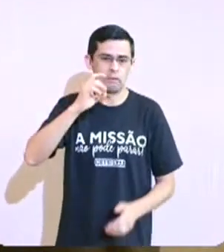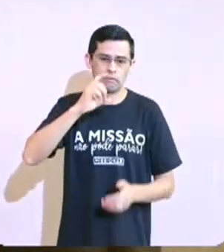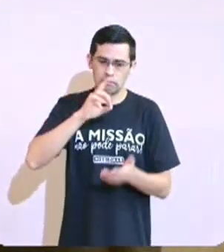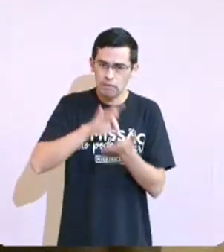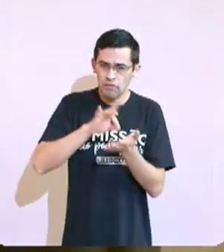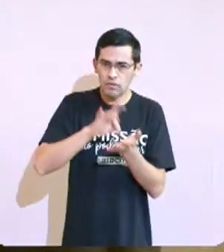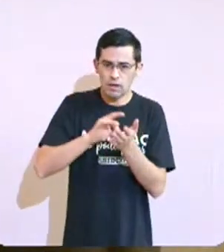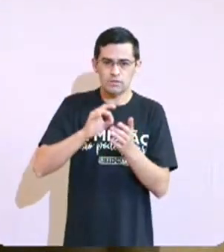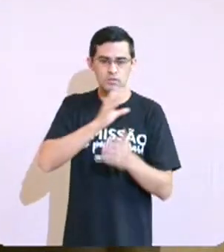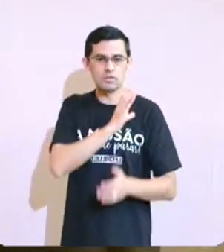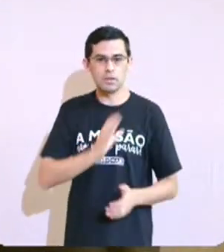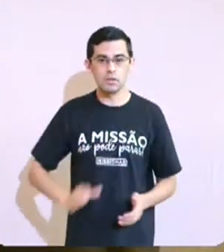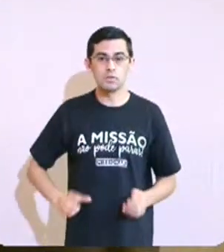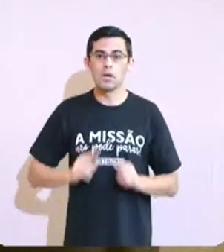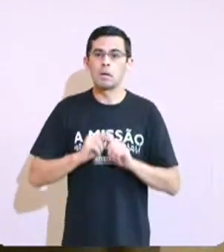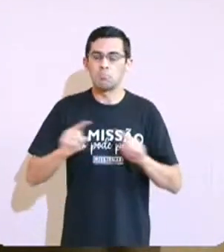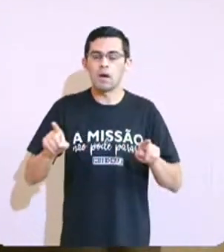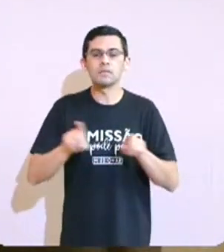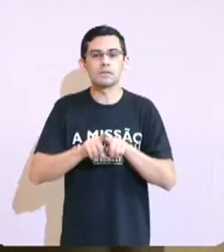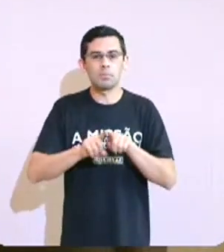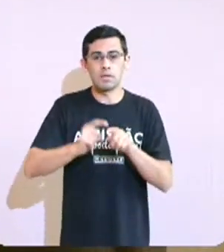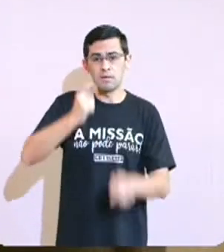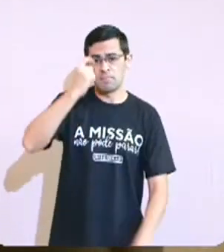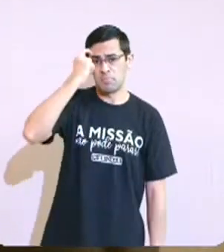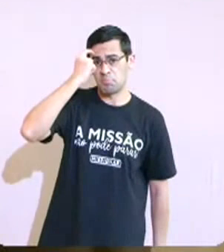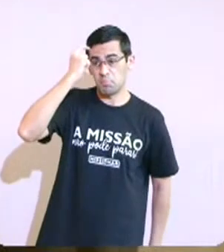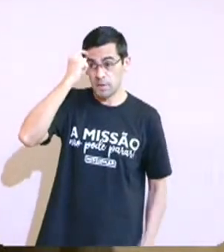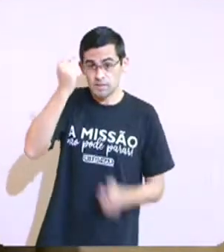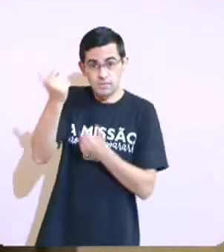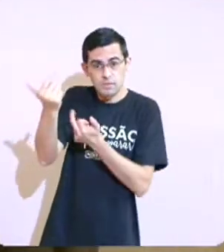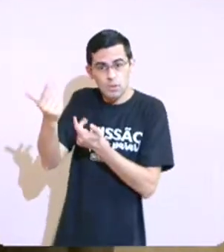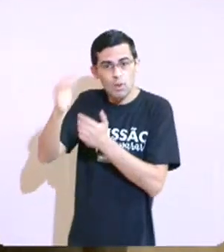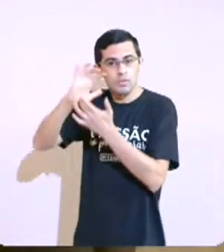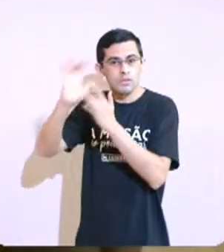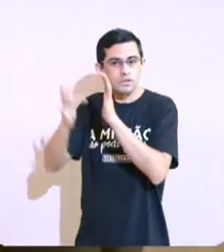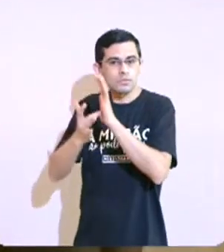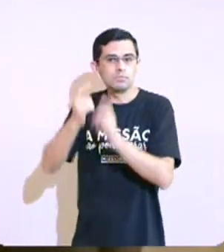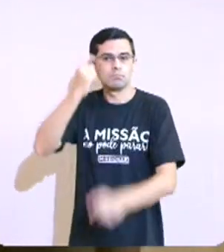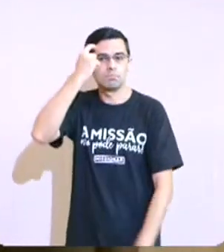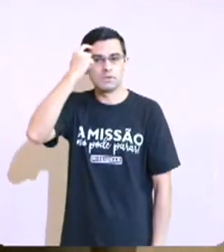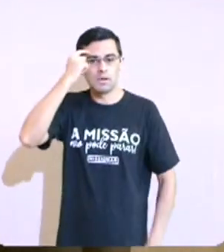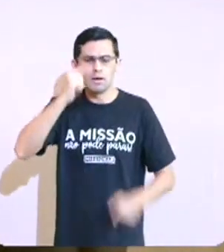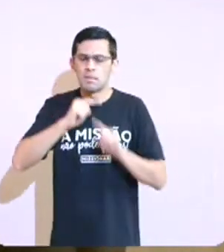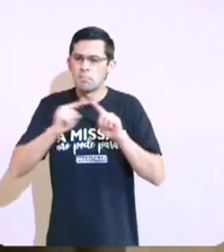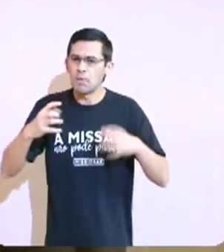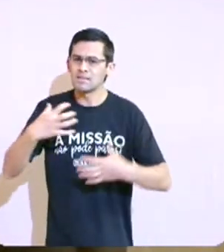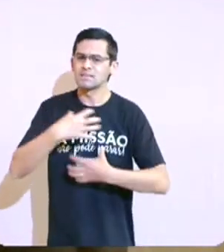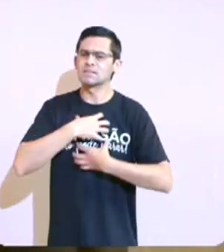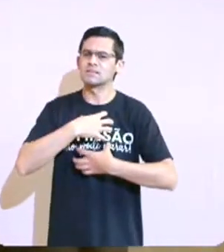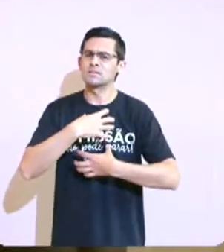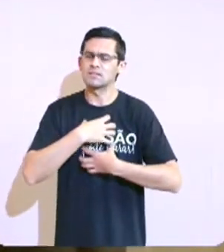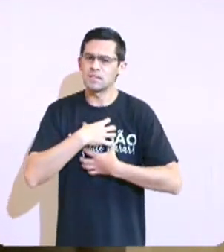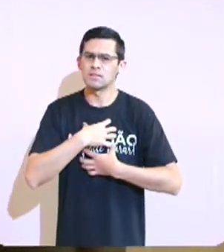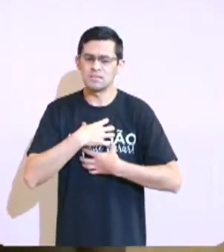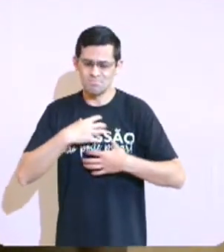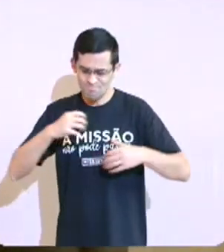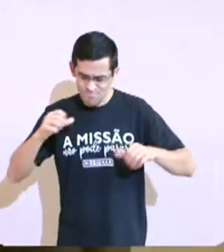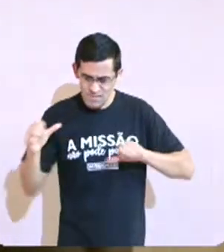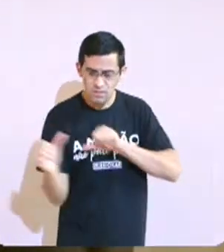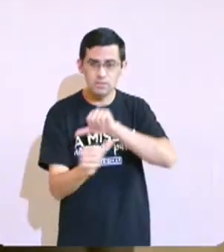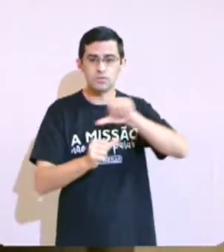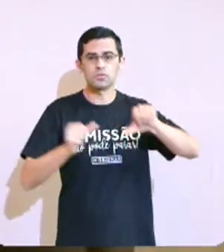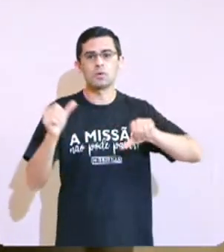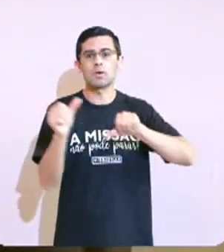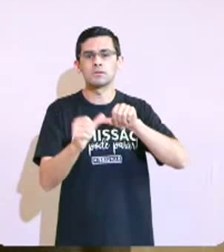verdade, mas que então ele pense como Jesus pensava, mas que ele sinta, seus sentimentos sejam